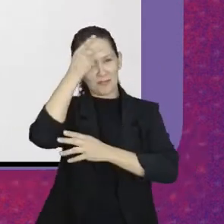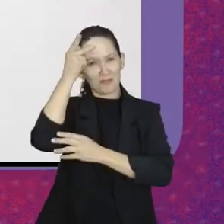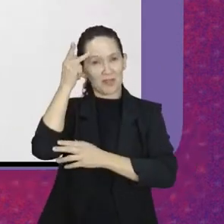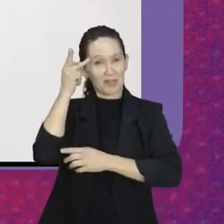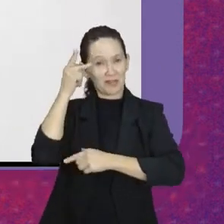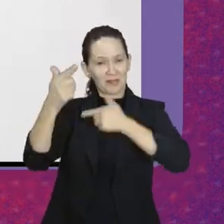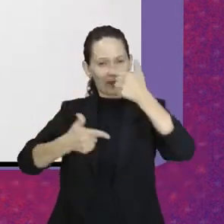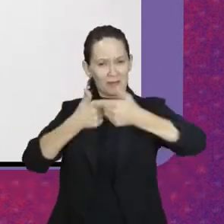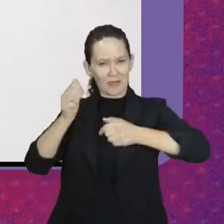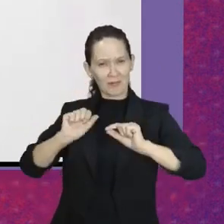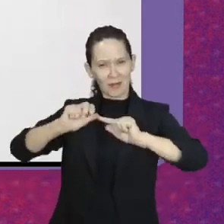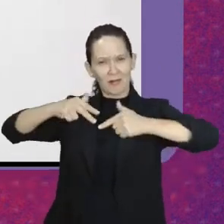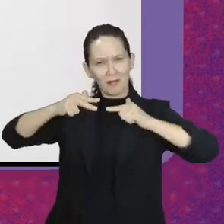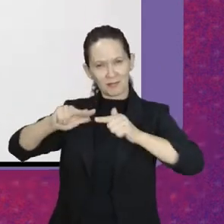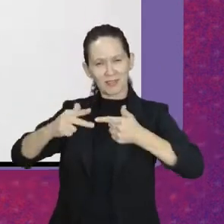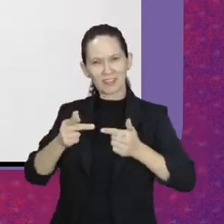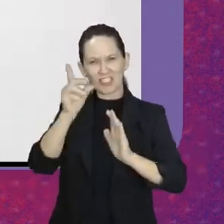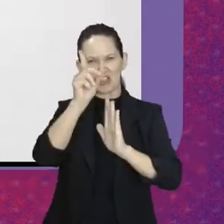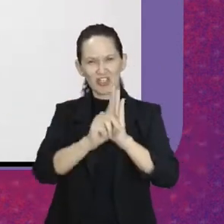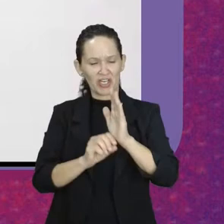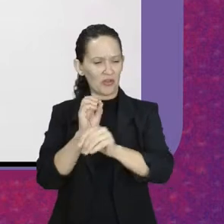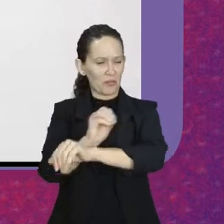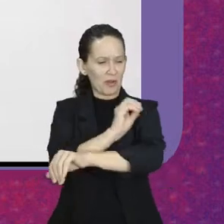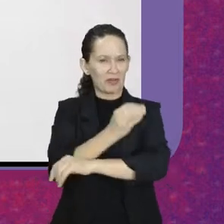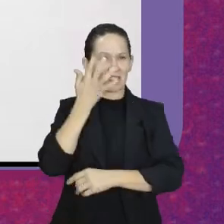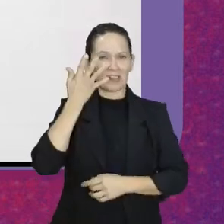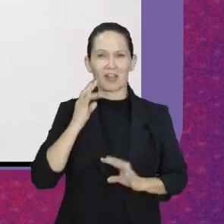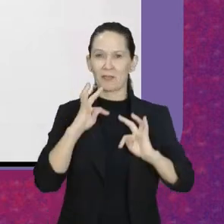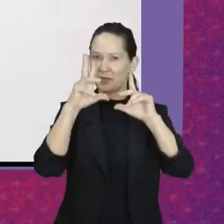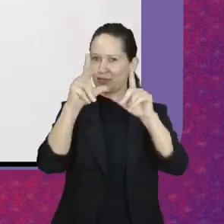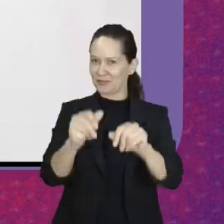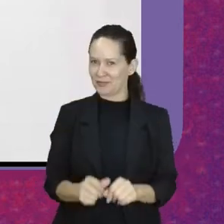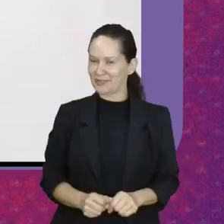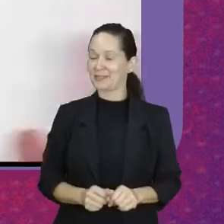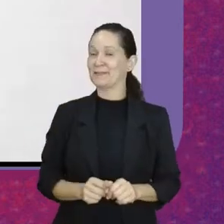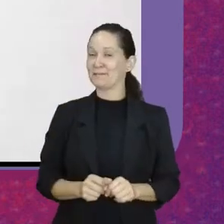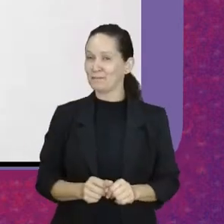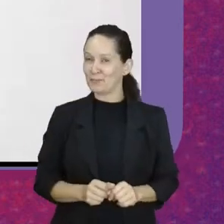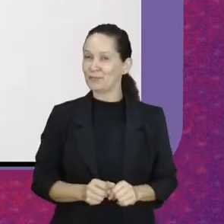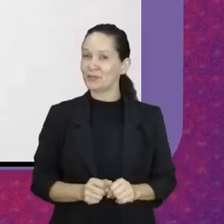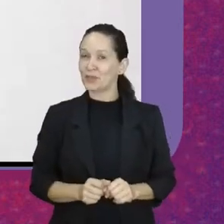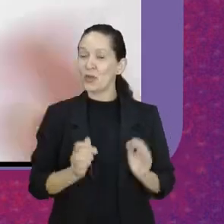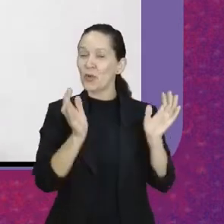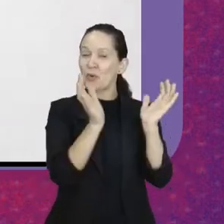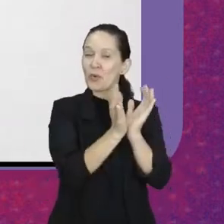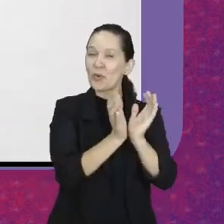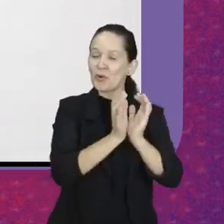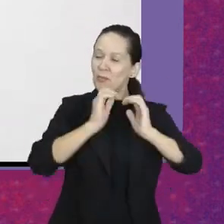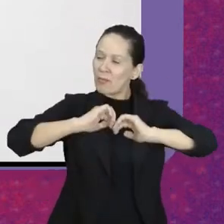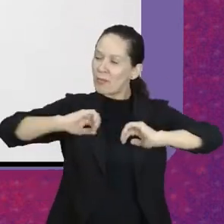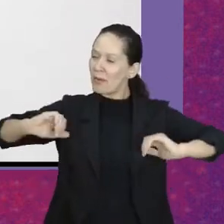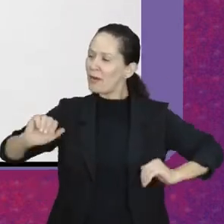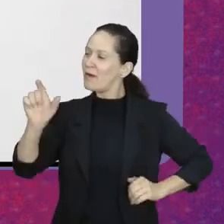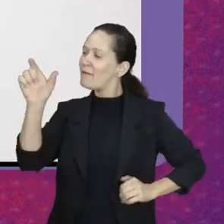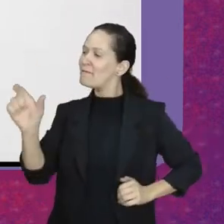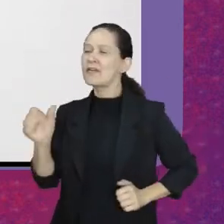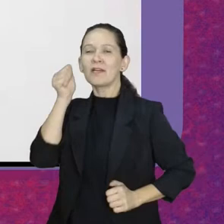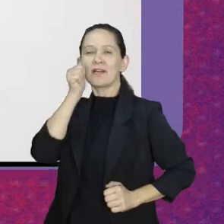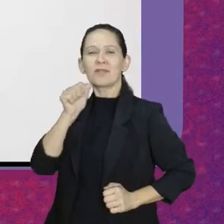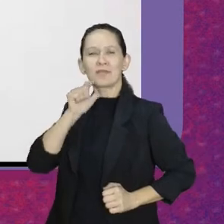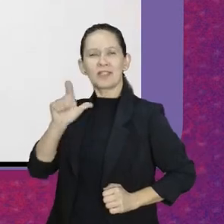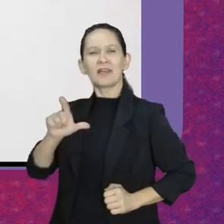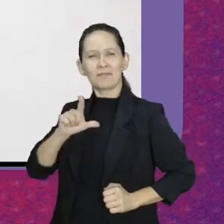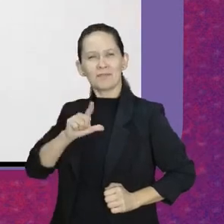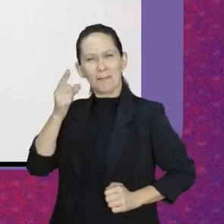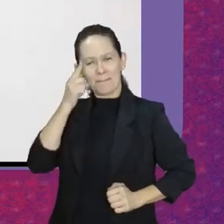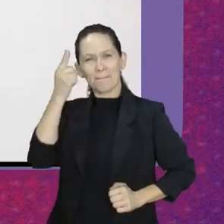fala, imagina, que direito de creche é para todas. Inclusive, ele quis fazer um grupo separado com as mulheres, para ver se as mulheres que pensavam na